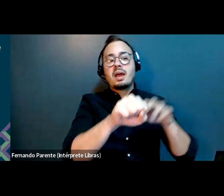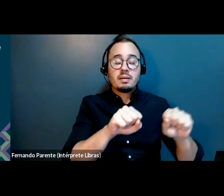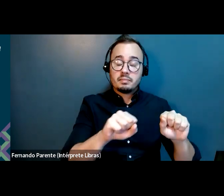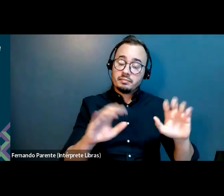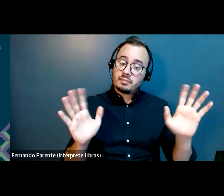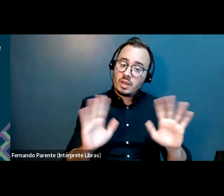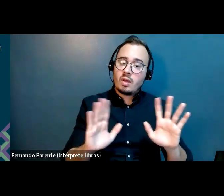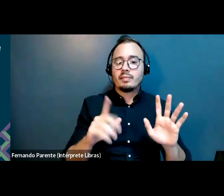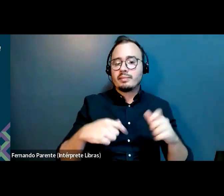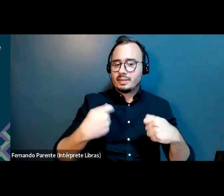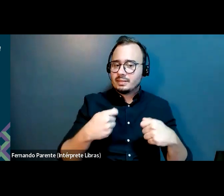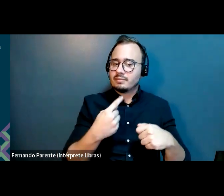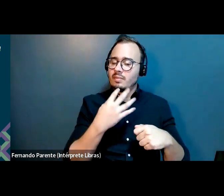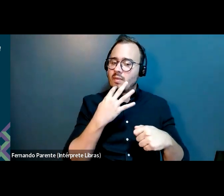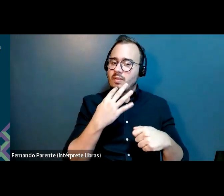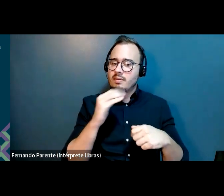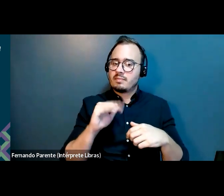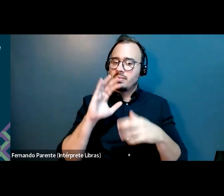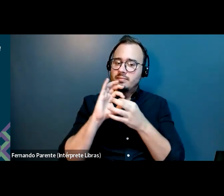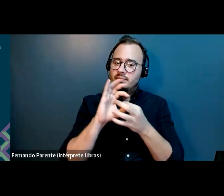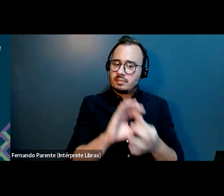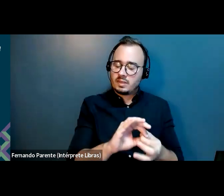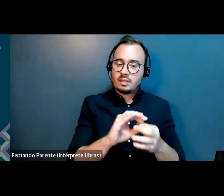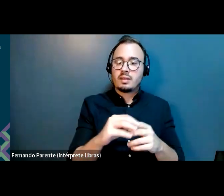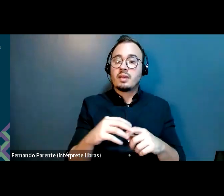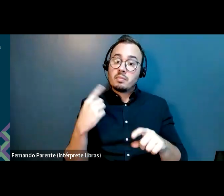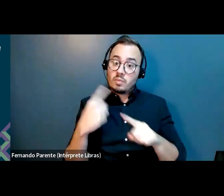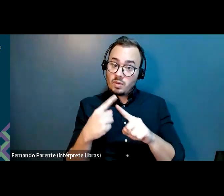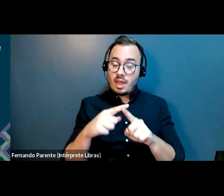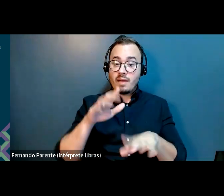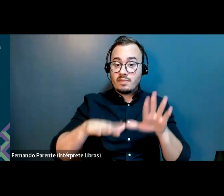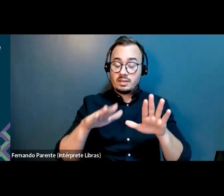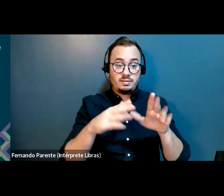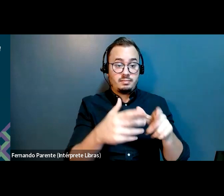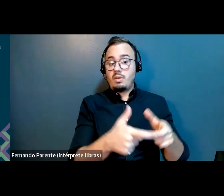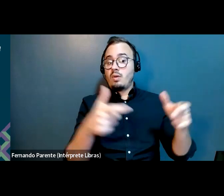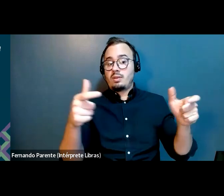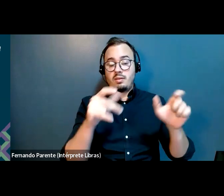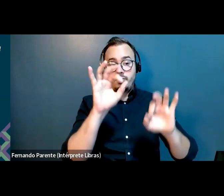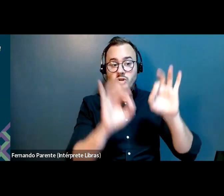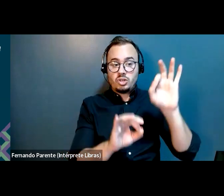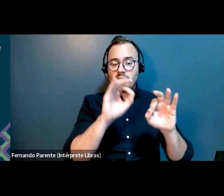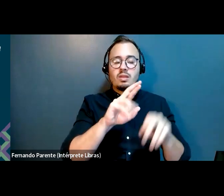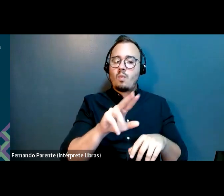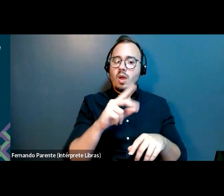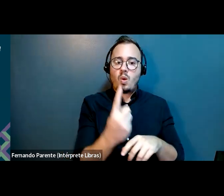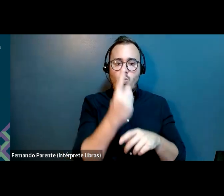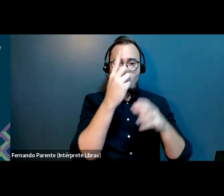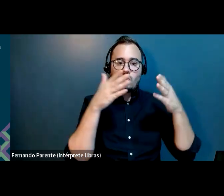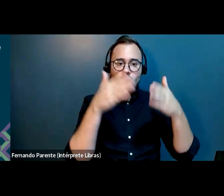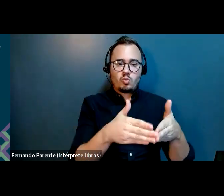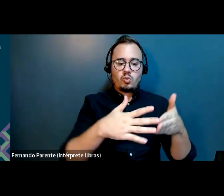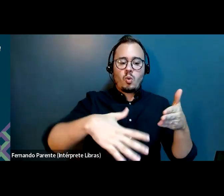problemático, já que boa parte dos projetos não são focados em resolver problemas difíceis num único domínio, mas sim em resolver problemas de